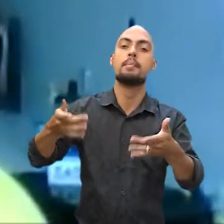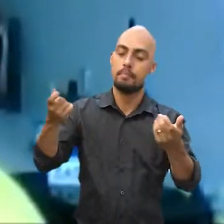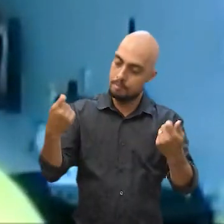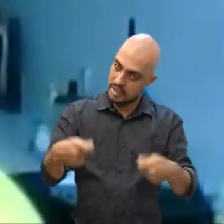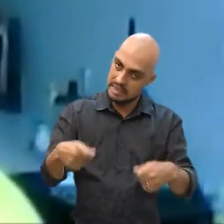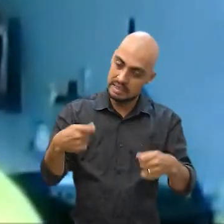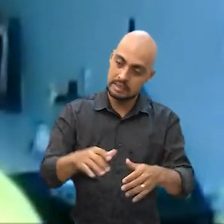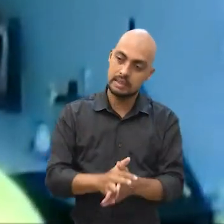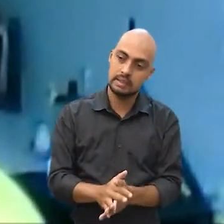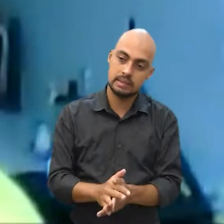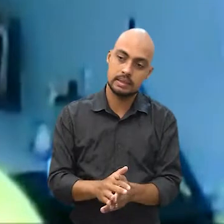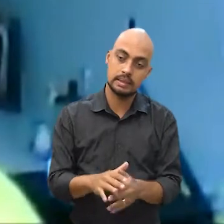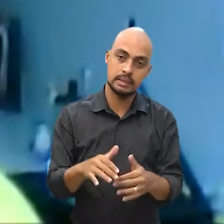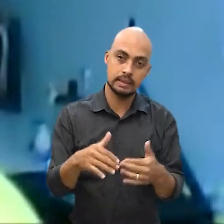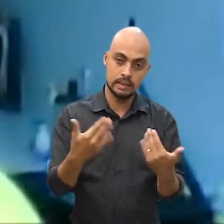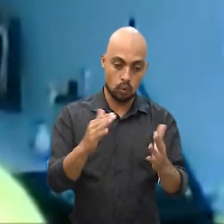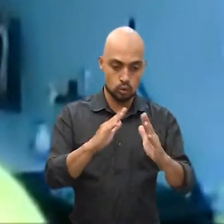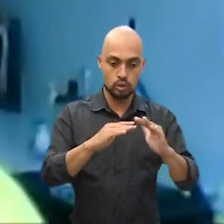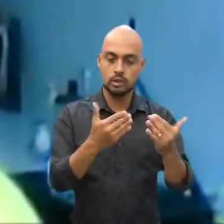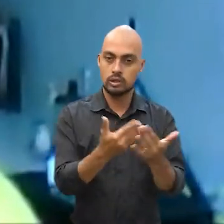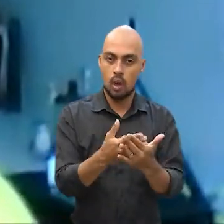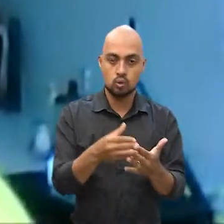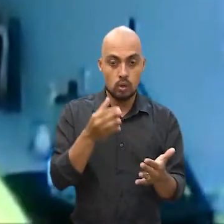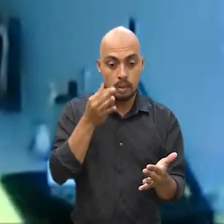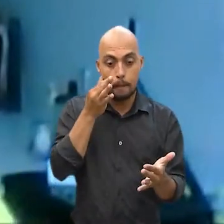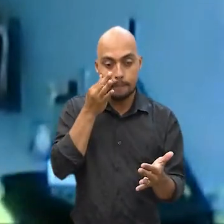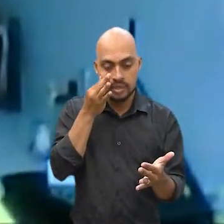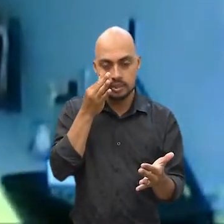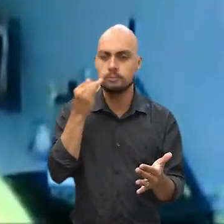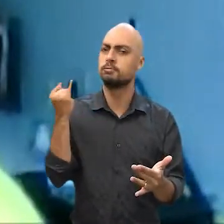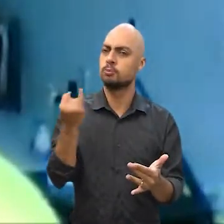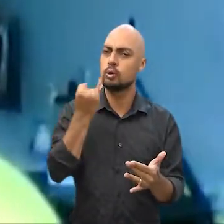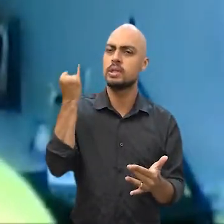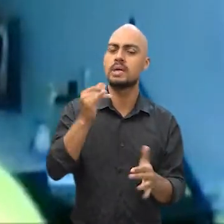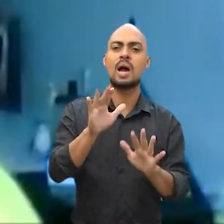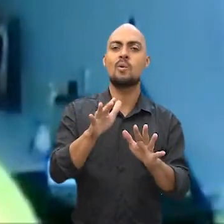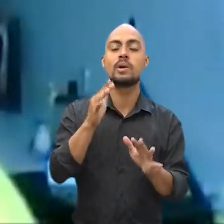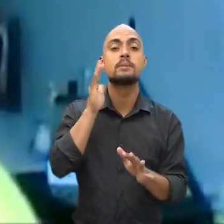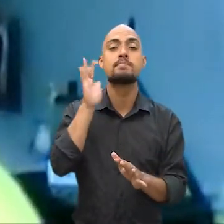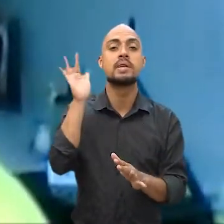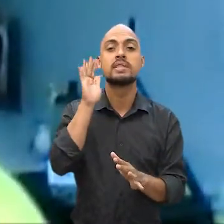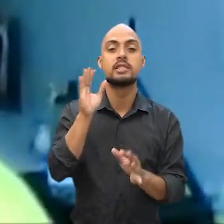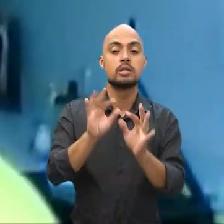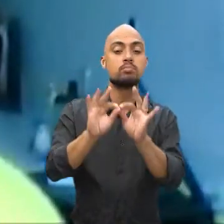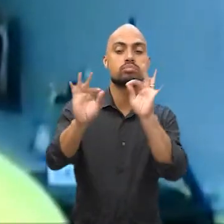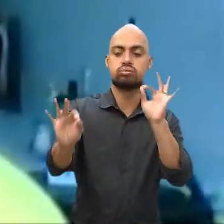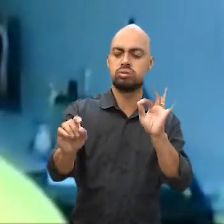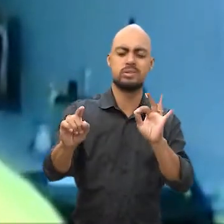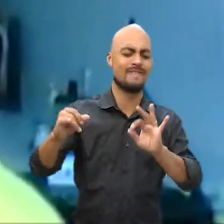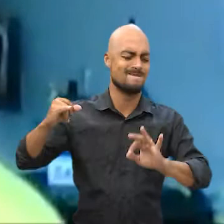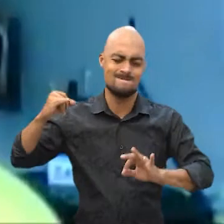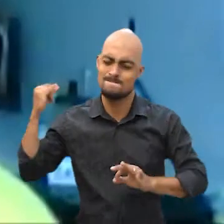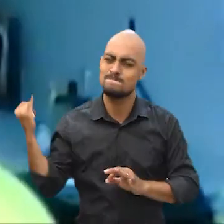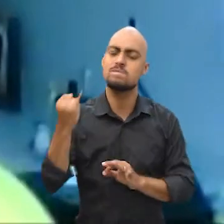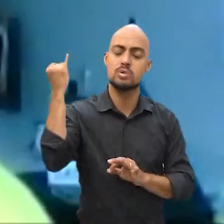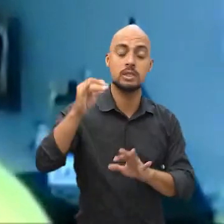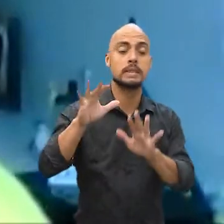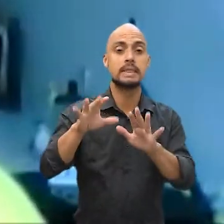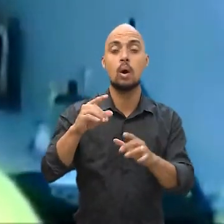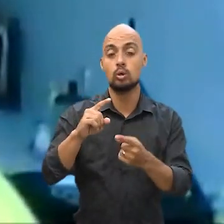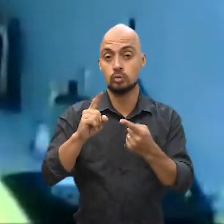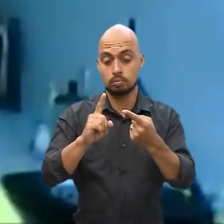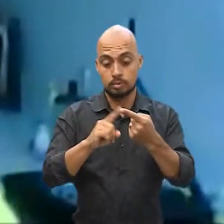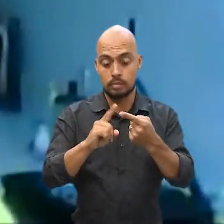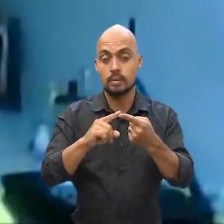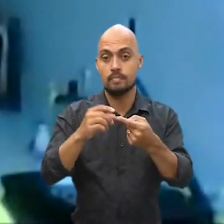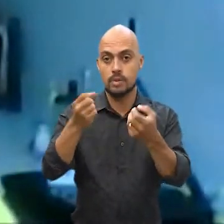presencial, isso já é extremamente importante. Imagine, então, no à distância, né? No à distância, mais ainda. Uma das coisas que eu tenho falado demais para